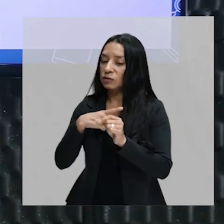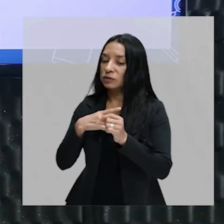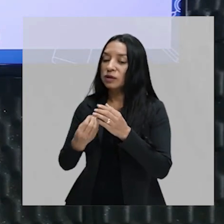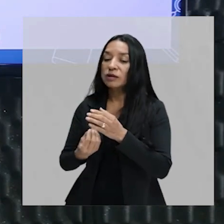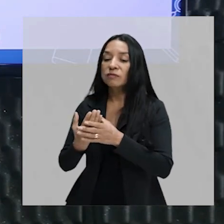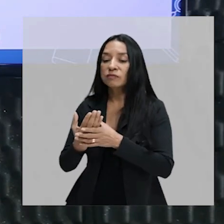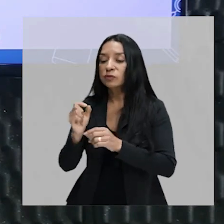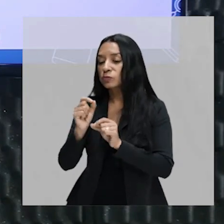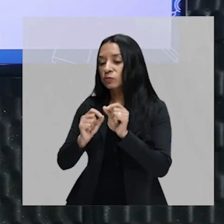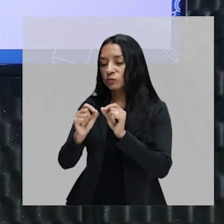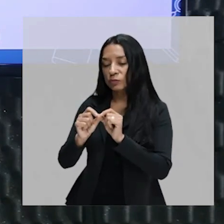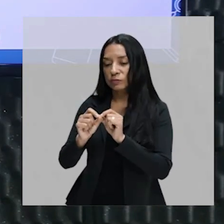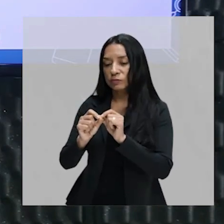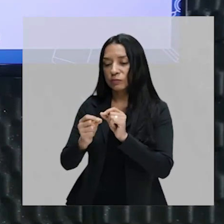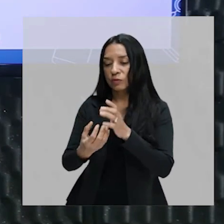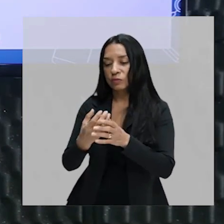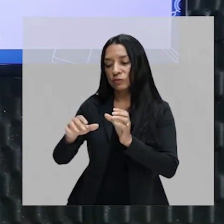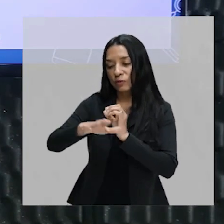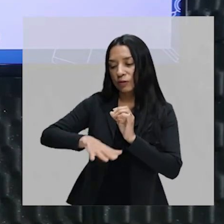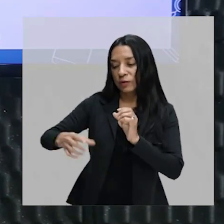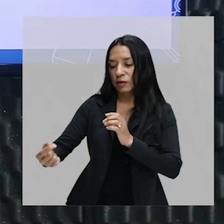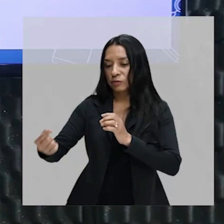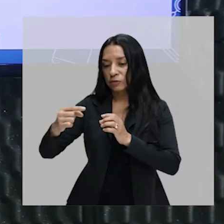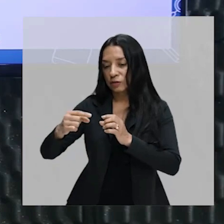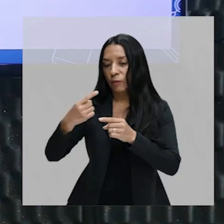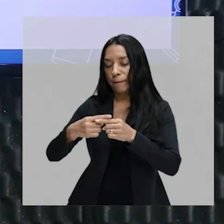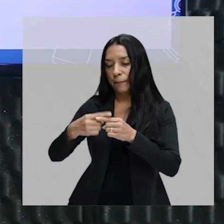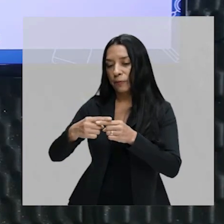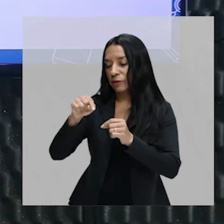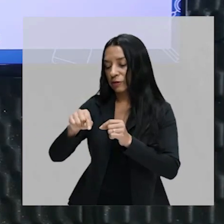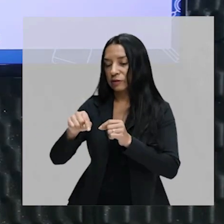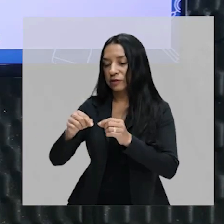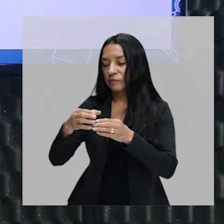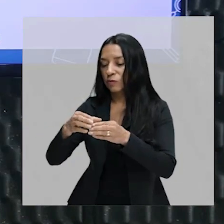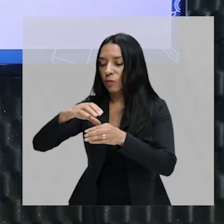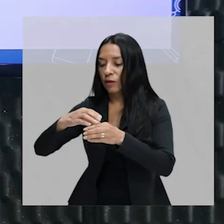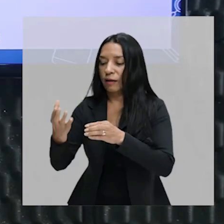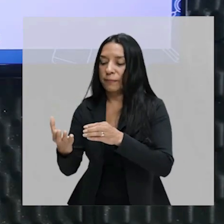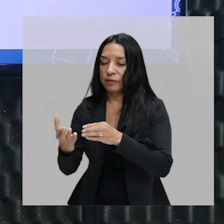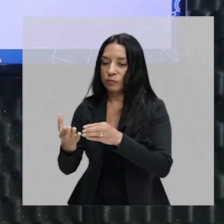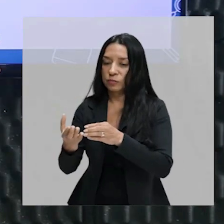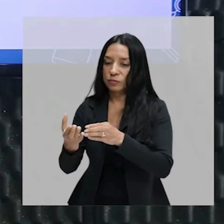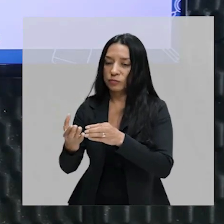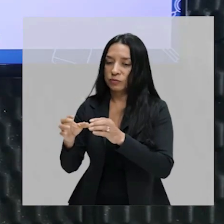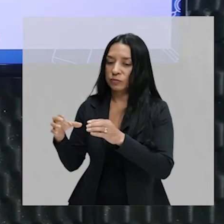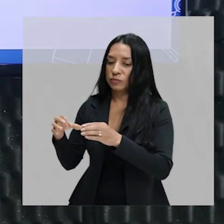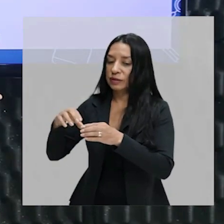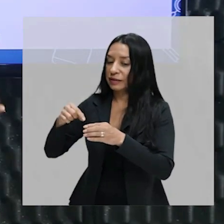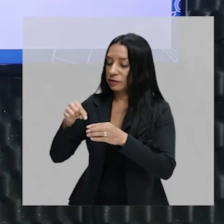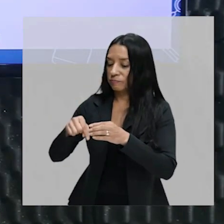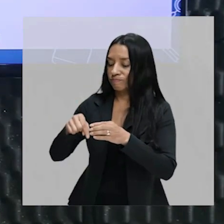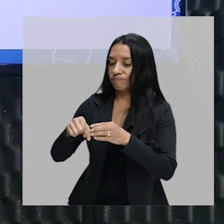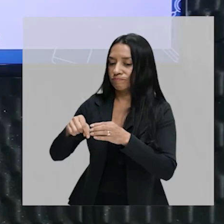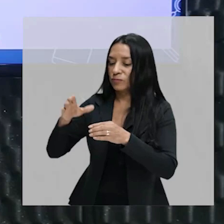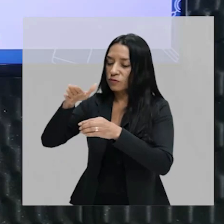da onde do ambiente externo porque o vidro aqui ficou aberto no vidro que ficou fechado Olha o que que aconteceu com o caldo não ficou